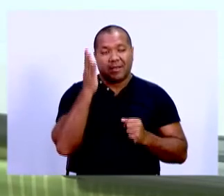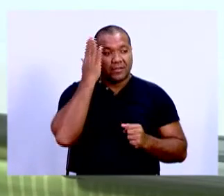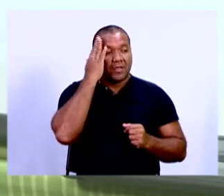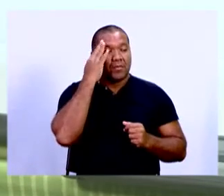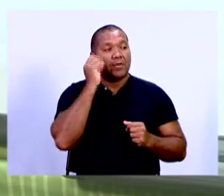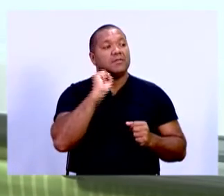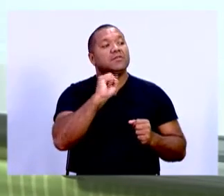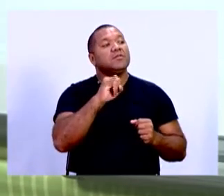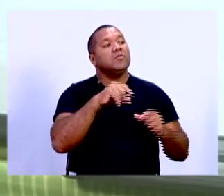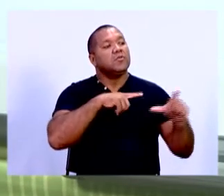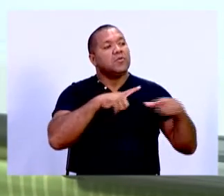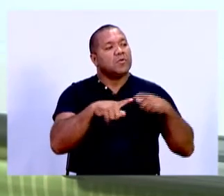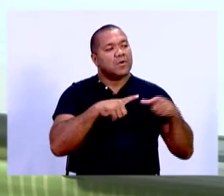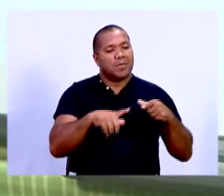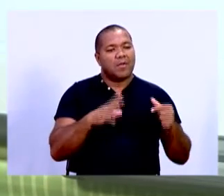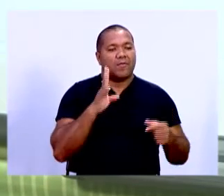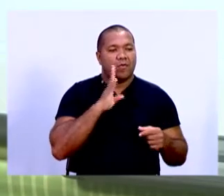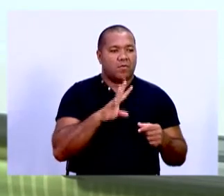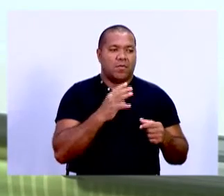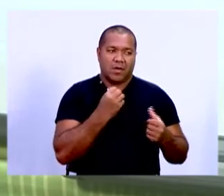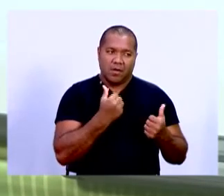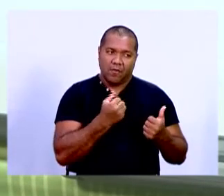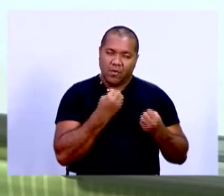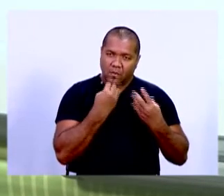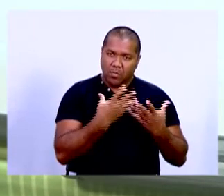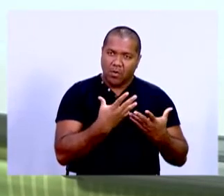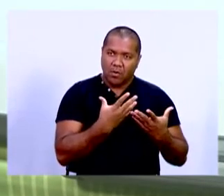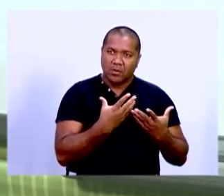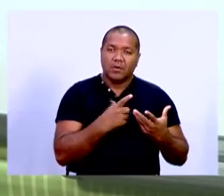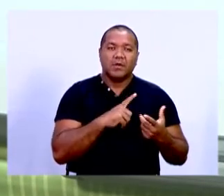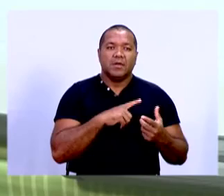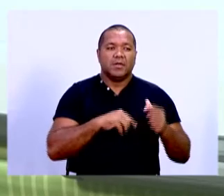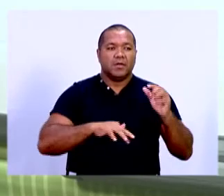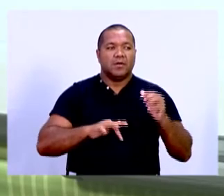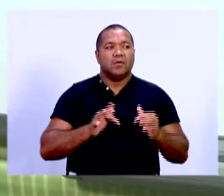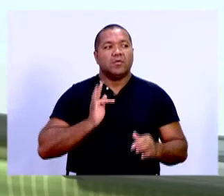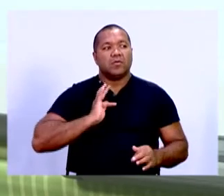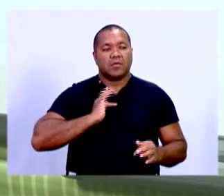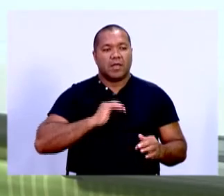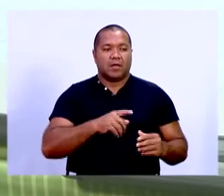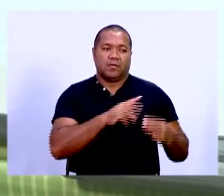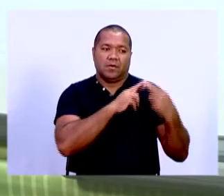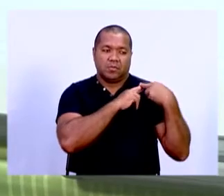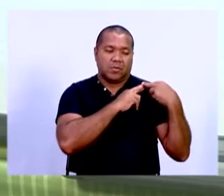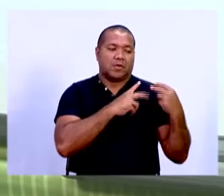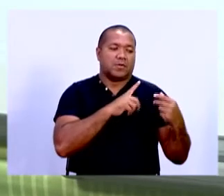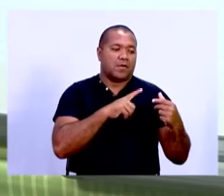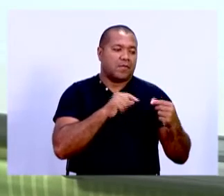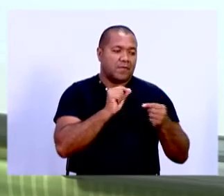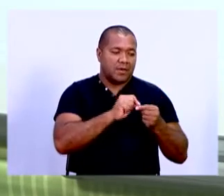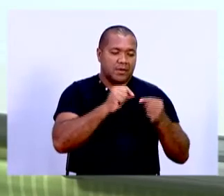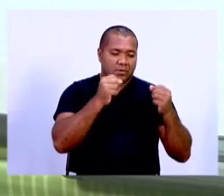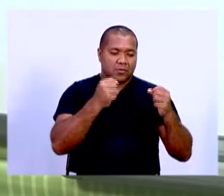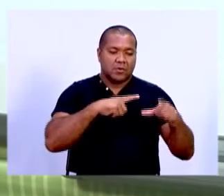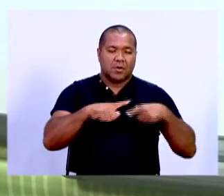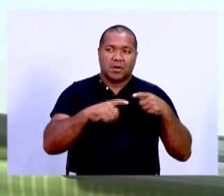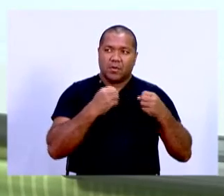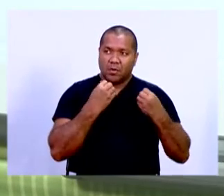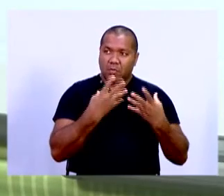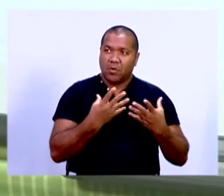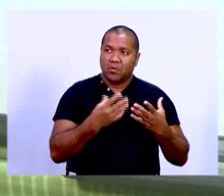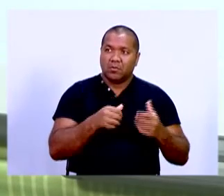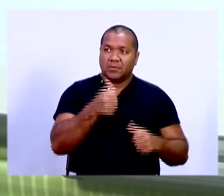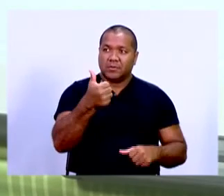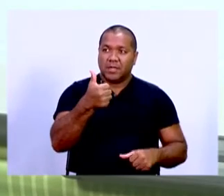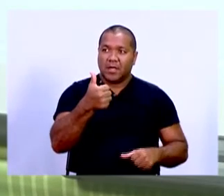feito corretamente e se quem lhe atendeu, o técnico responsável, foi bem avaliado ou não por você. É mais ou